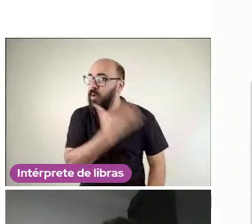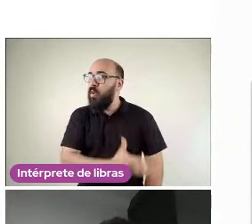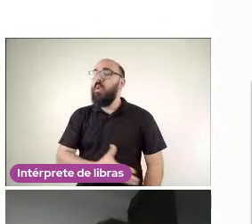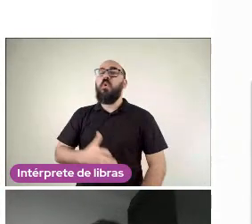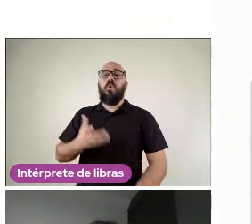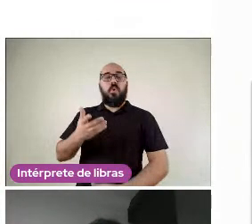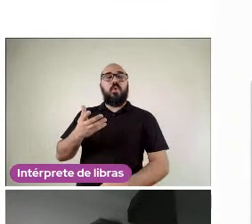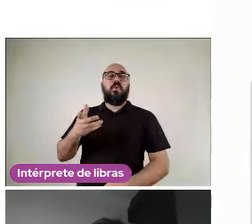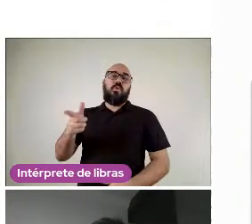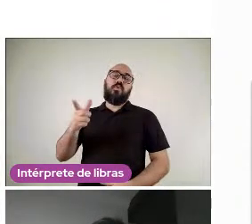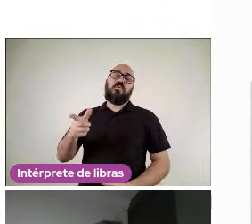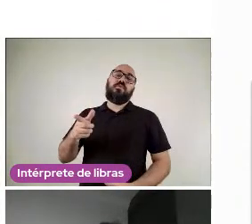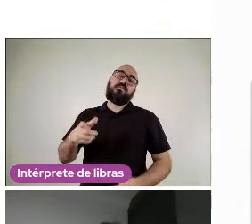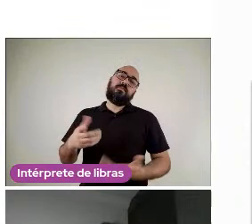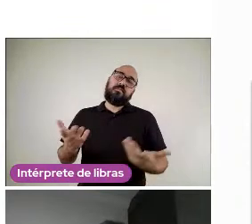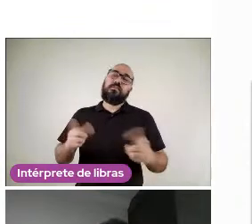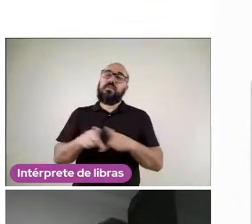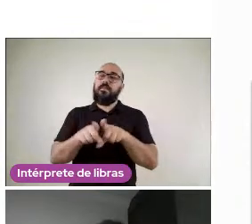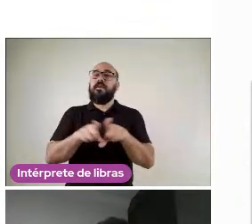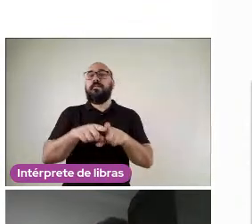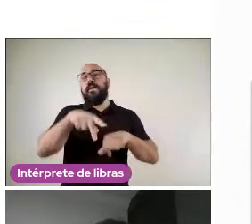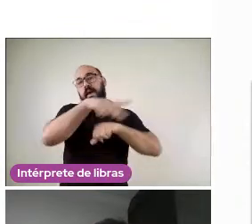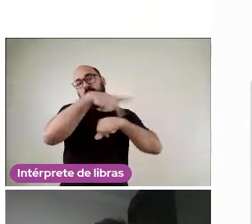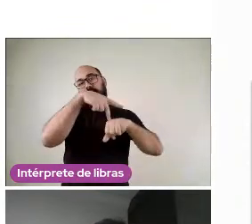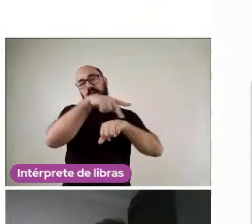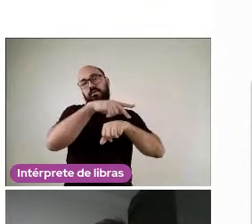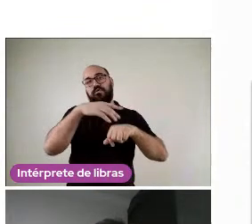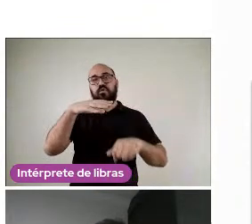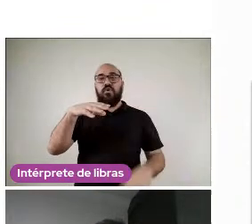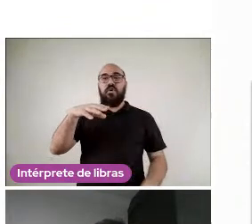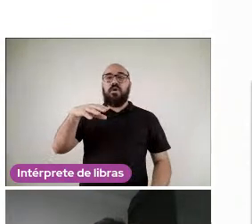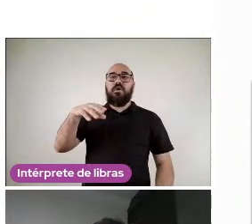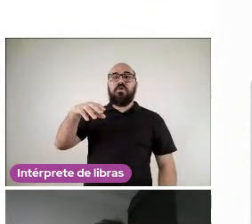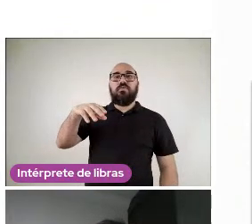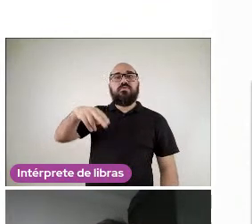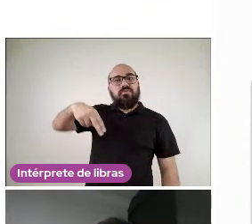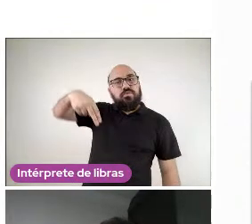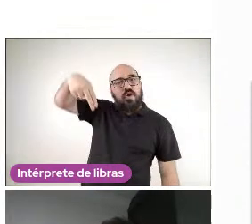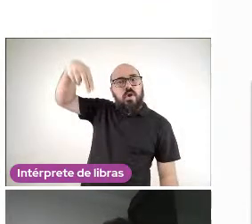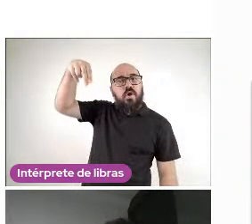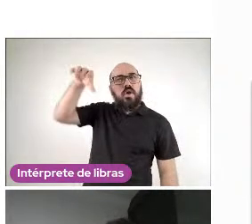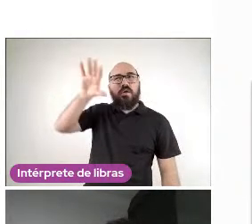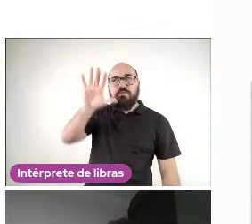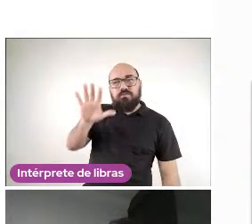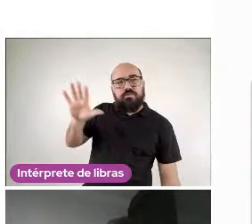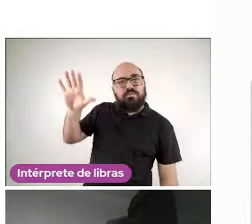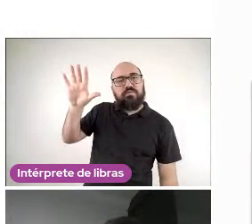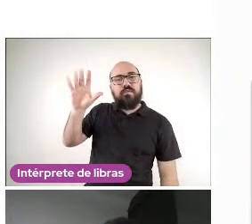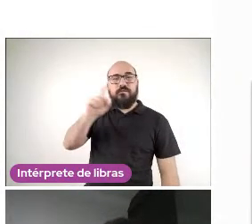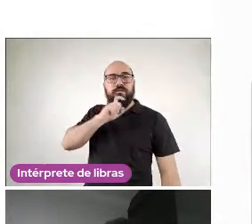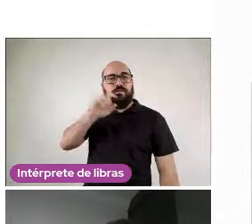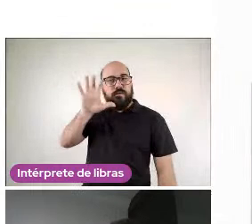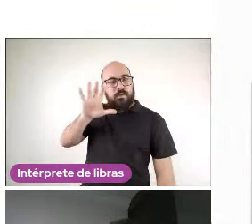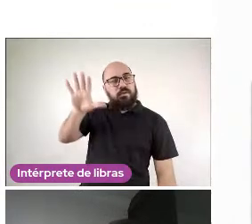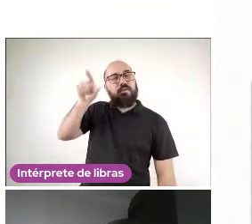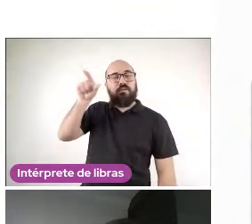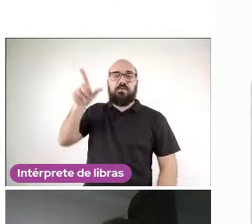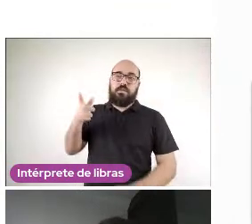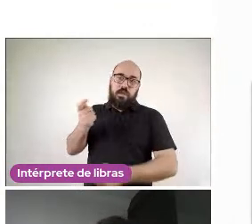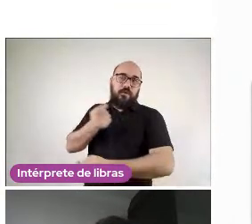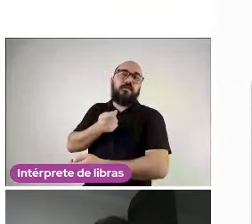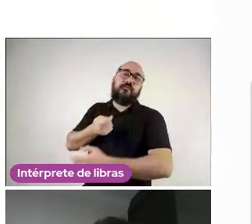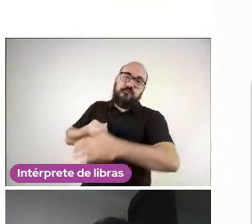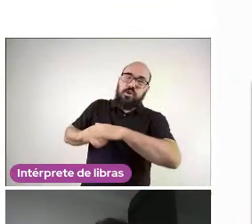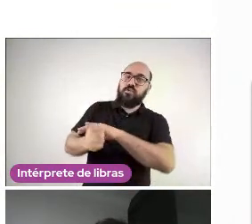países escandinavos, né, que têm essa cultura, né, que têm essa valorização, mas tem países como o Brasil,